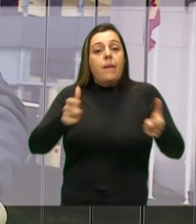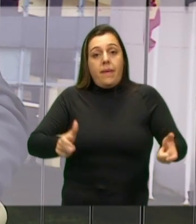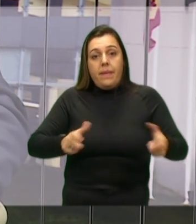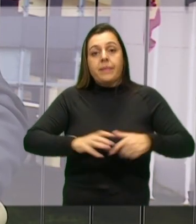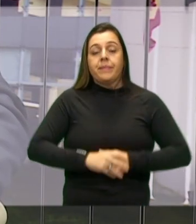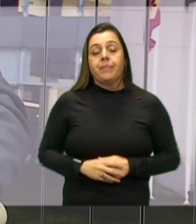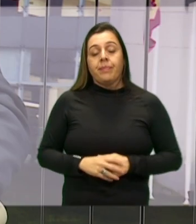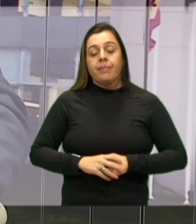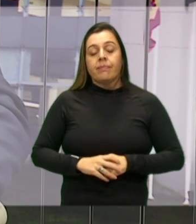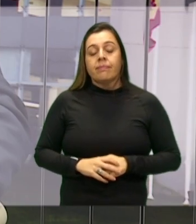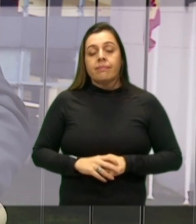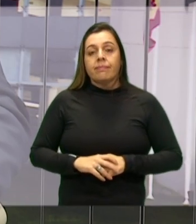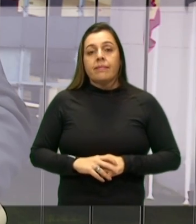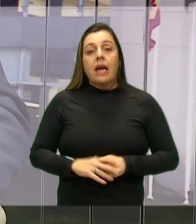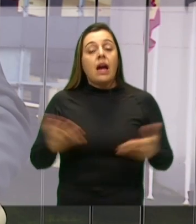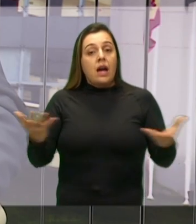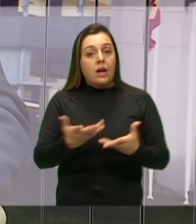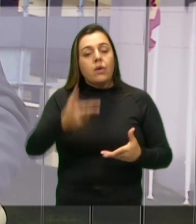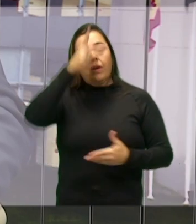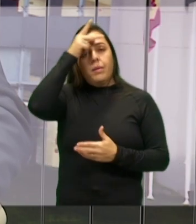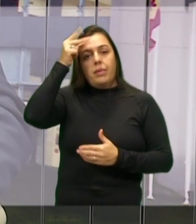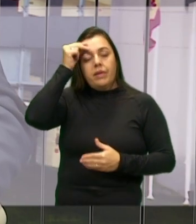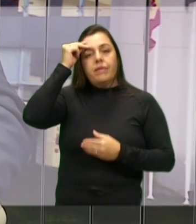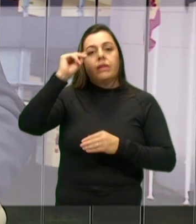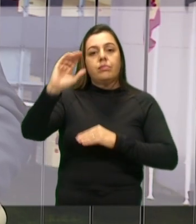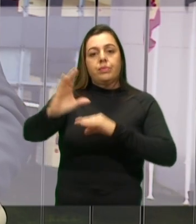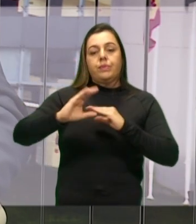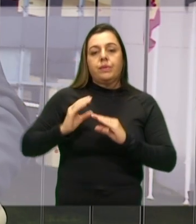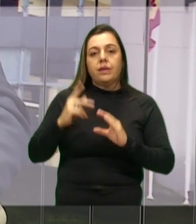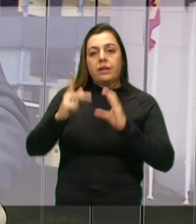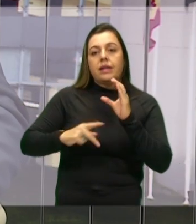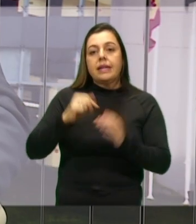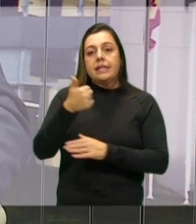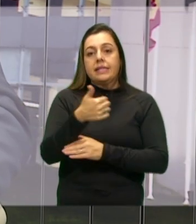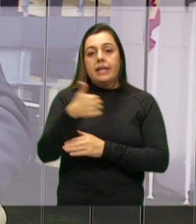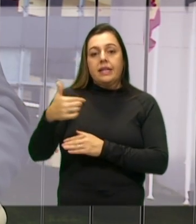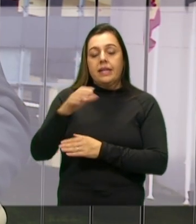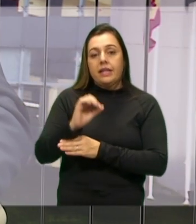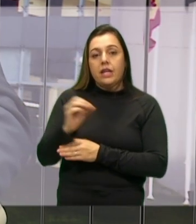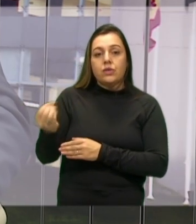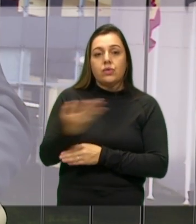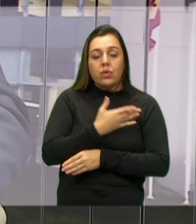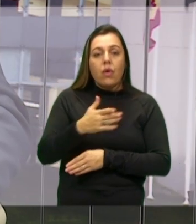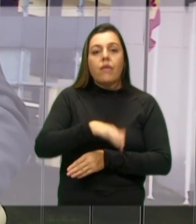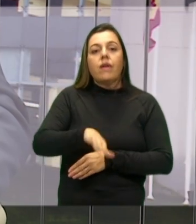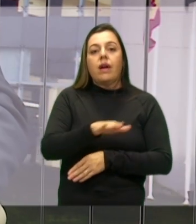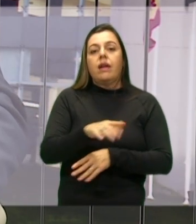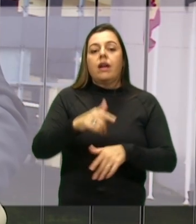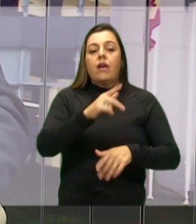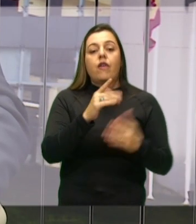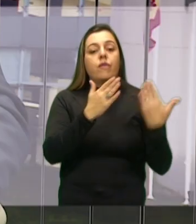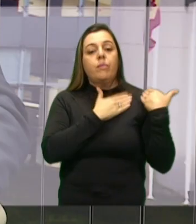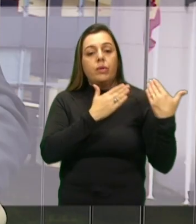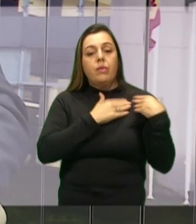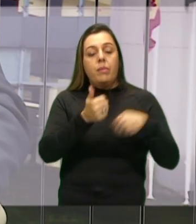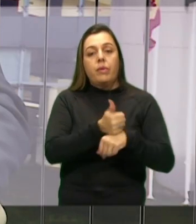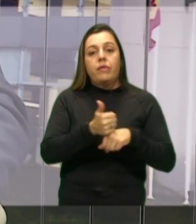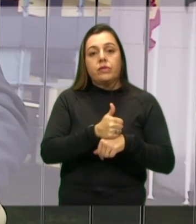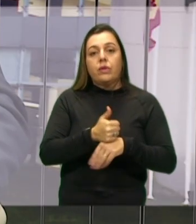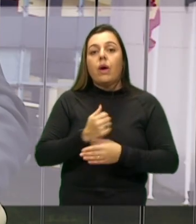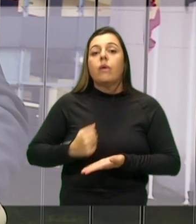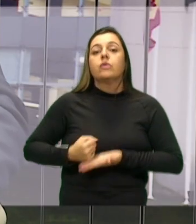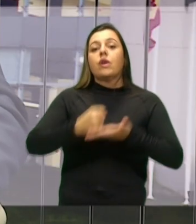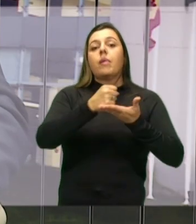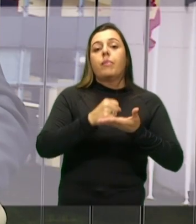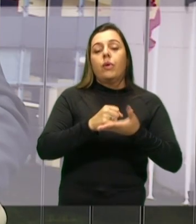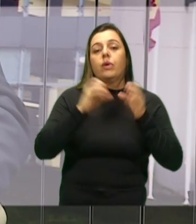crescimento. Então agora a Prefeitura encaminhou para a Câmara esses 110 novos agentes de apoio de educação, que são importantíssimos. Nós ainda